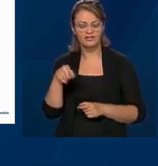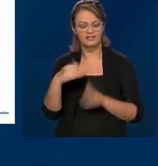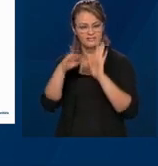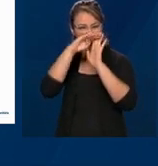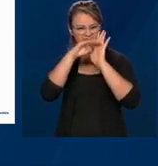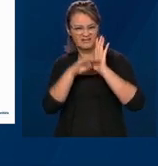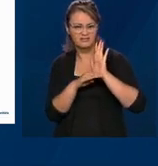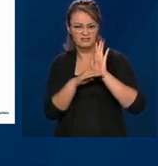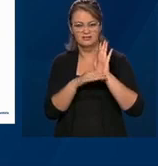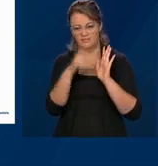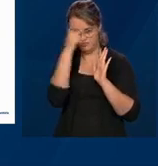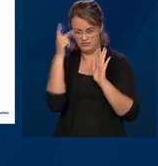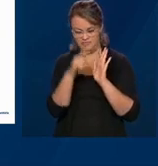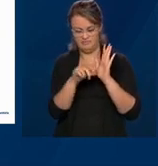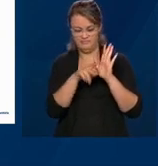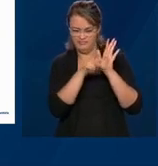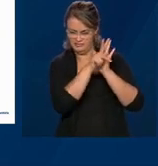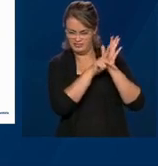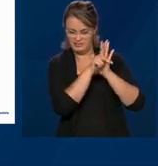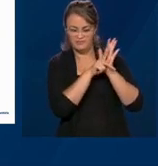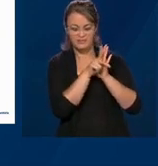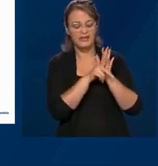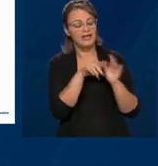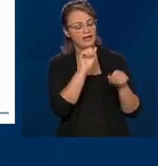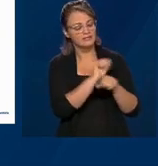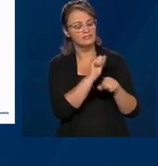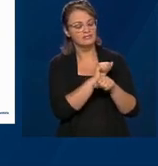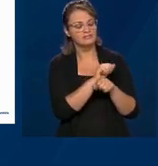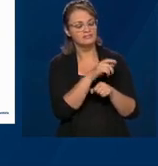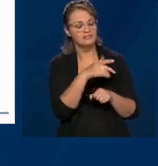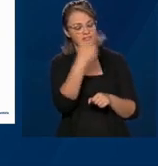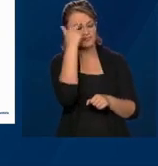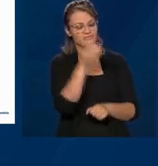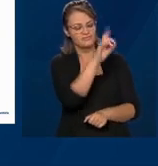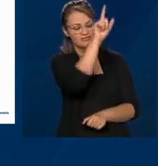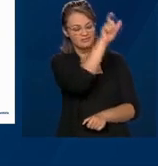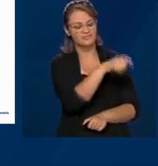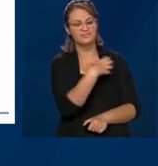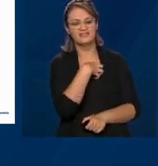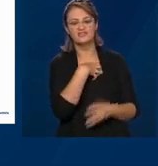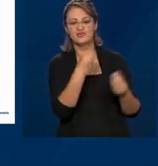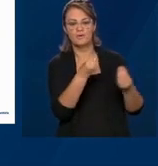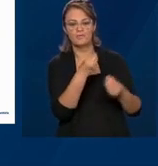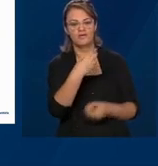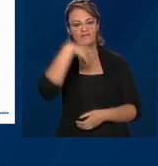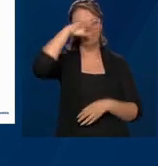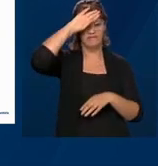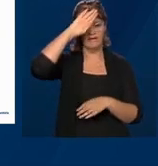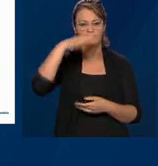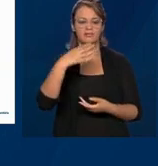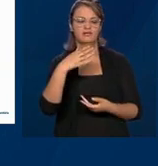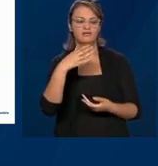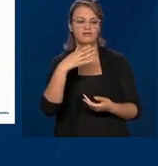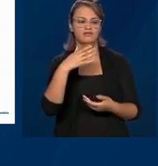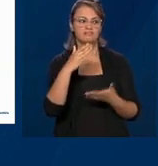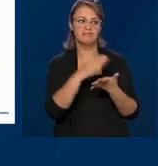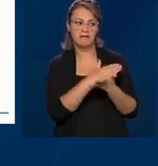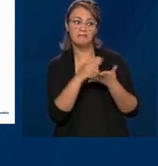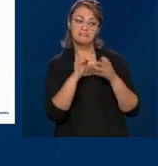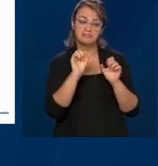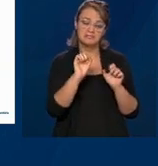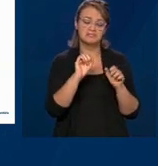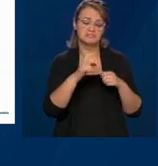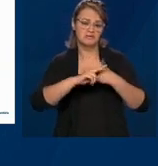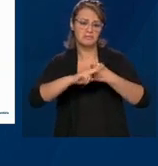lista do pesquisador, então febre, já é esperado que tenha febre, dor no local, reações que são esperadas para a vacina